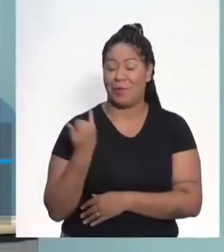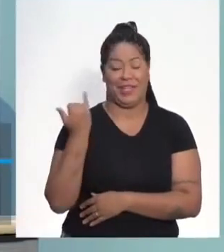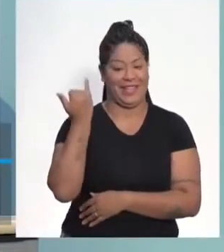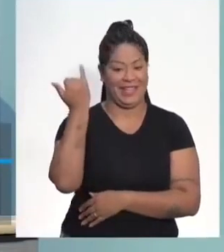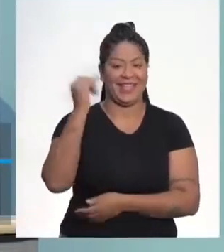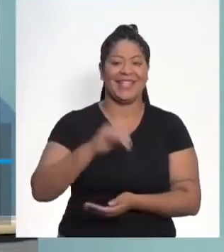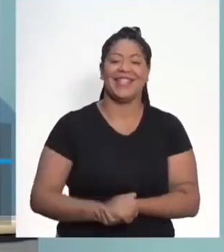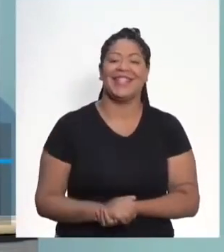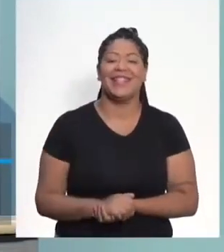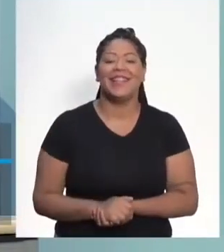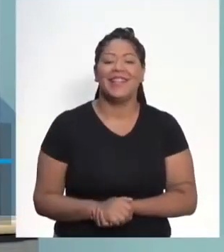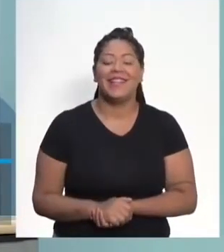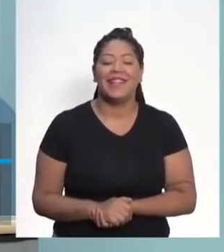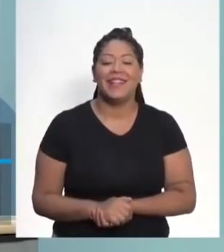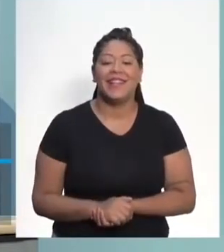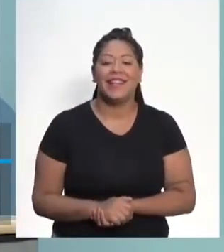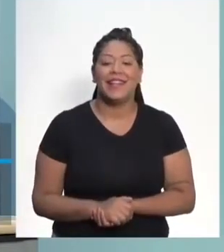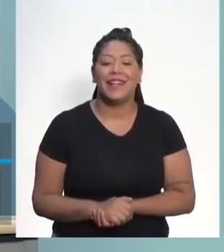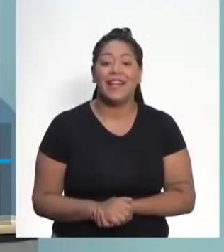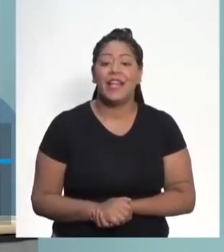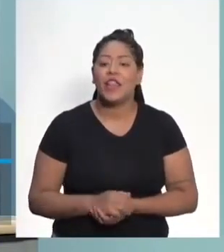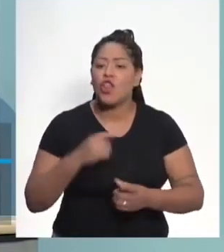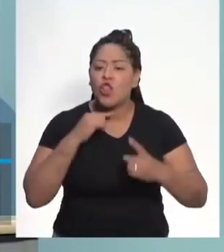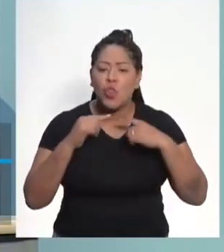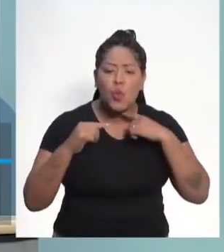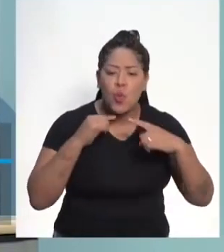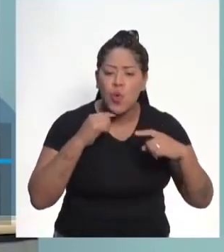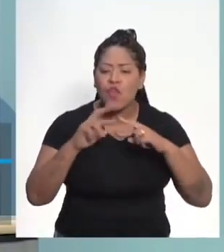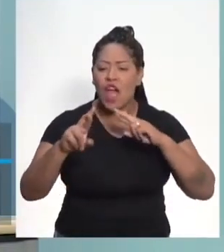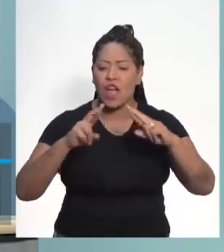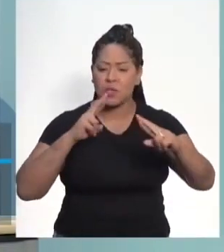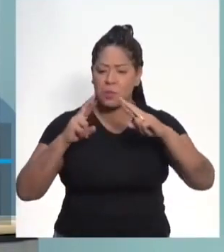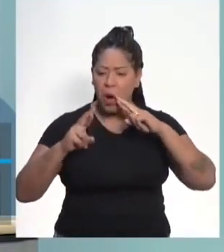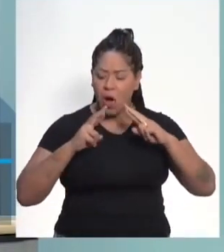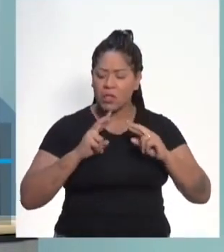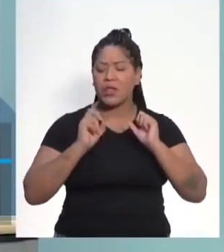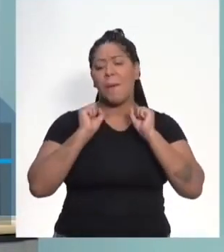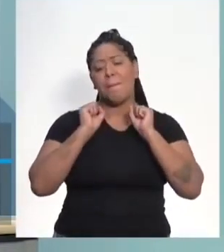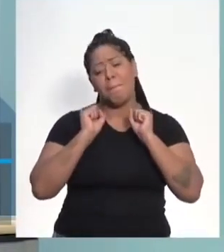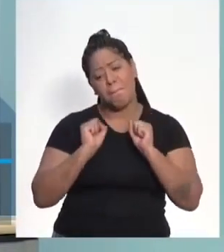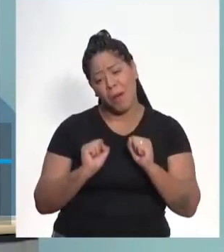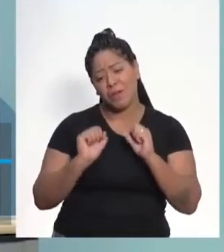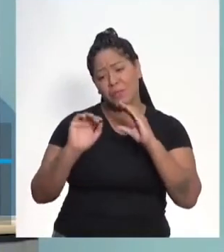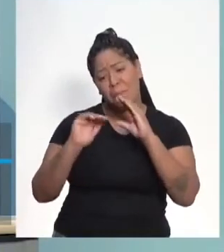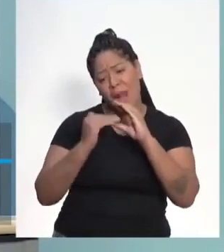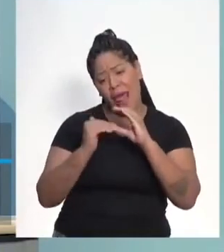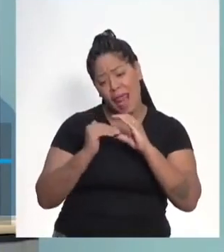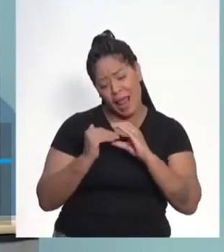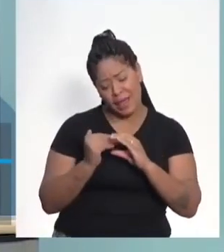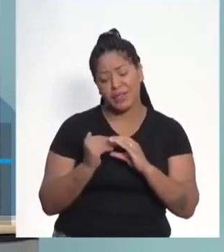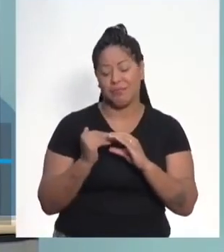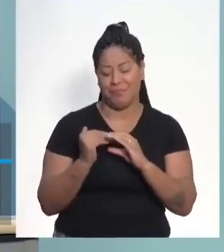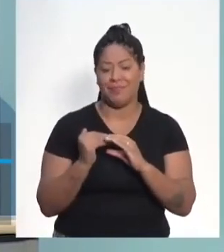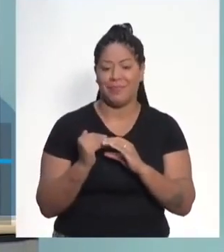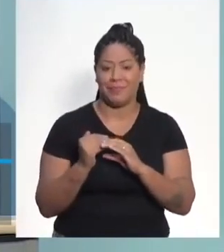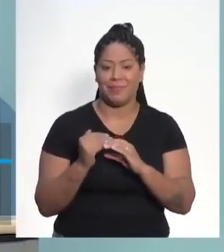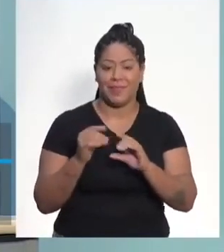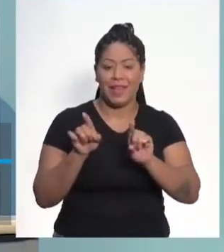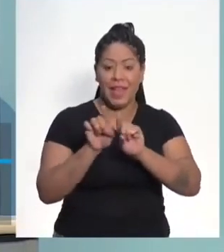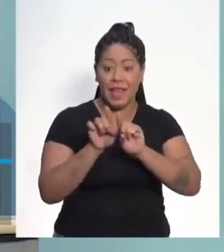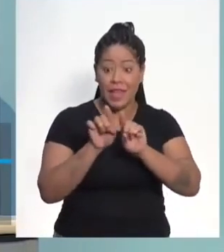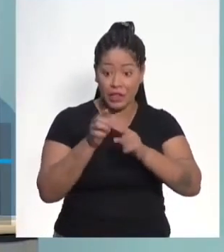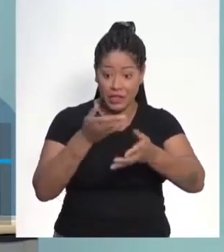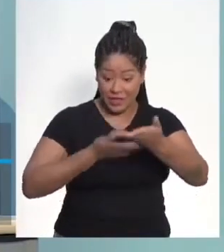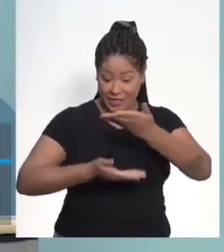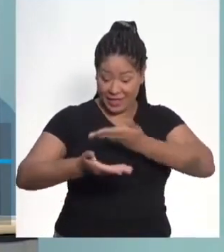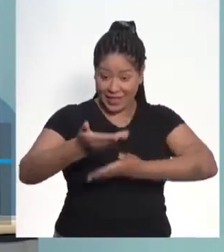isso. Não deixe de colocar as dúvidas, as respostas para os professores colocarem no chat para a gente e a gente poder fazer